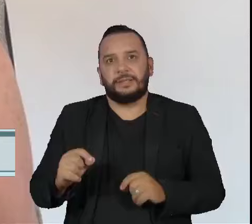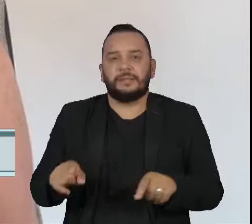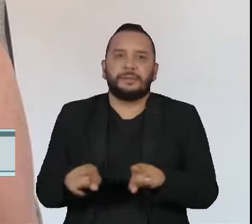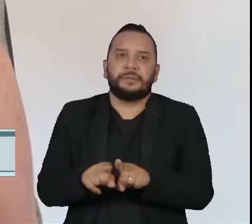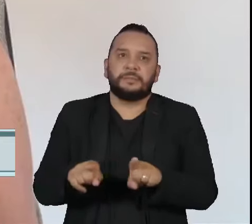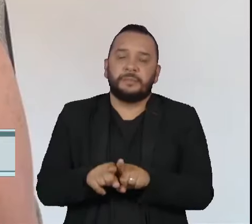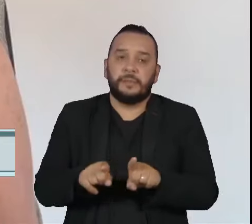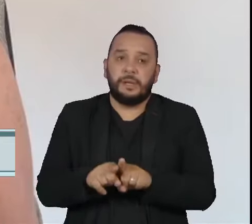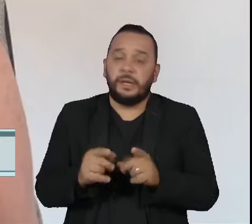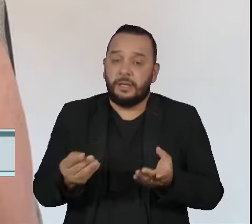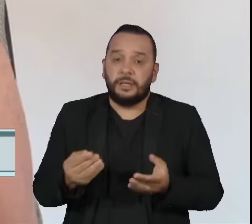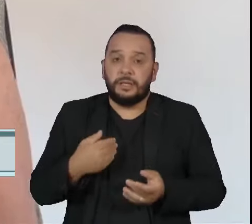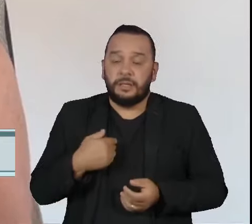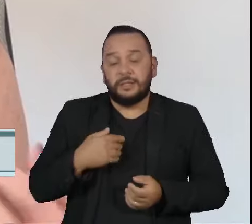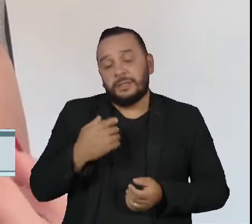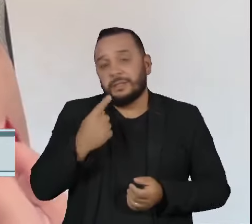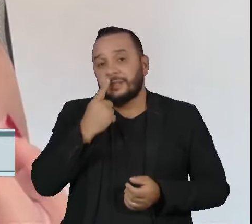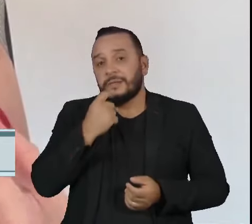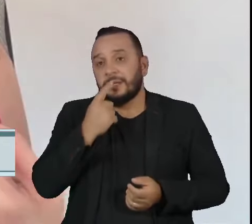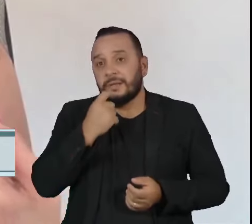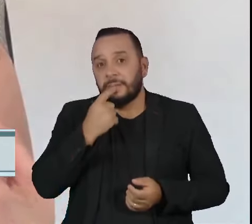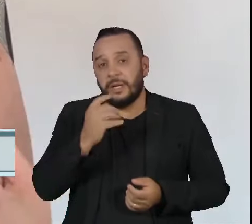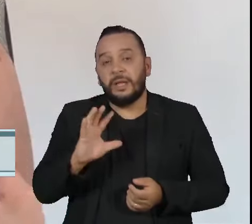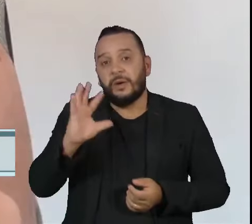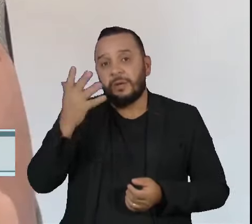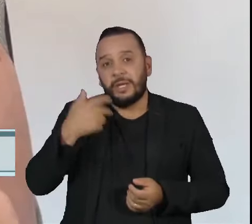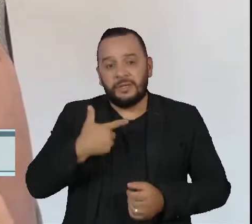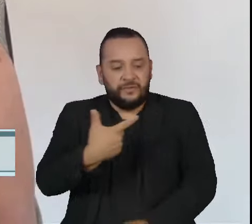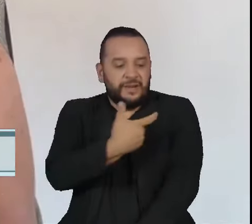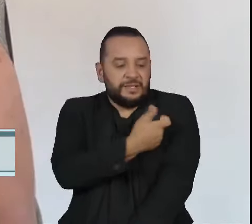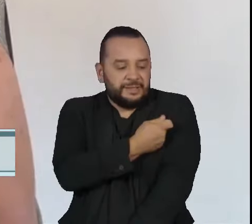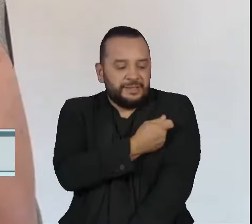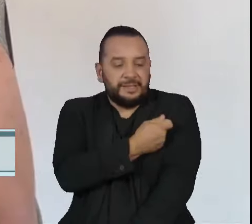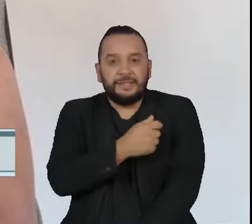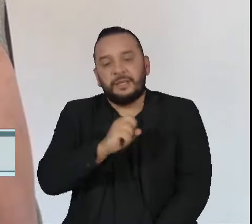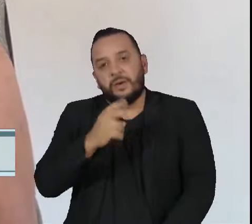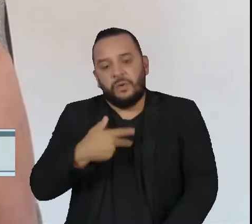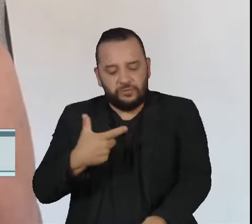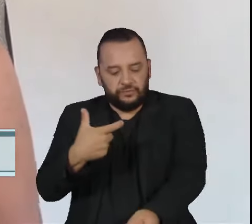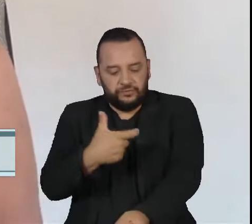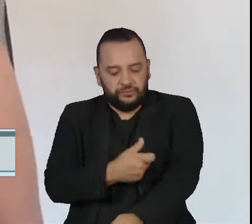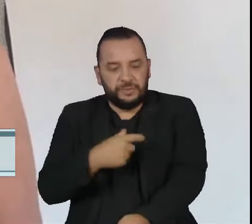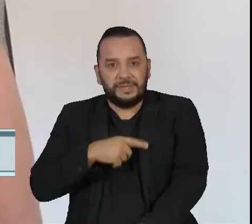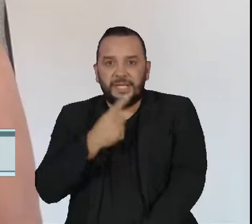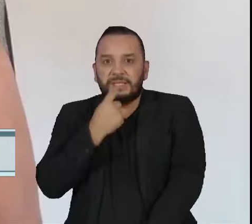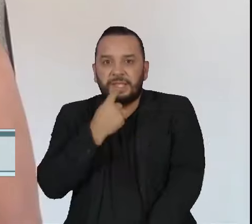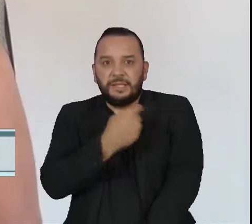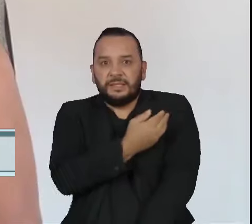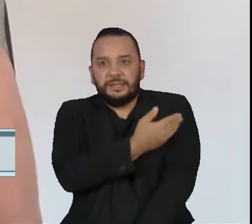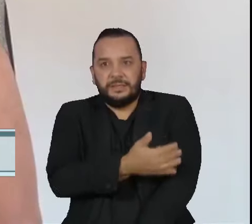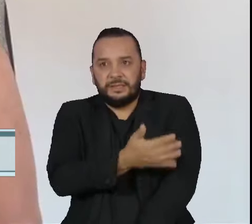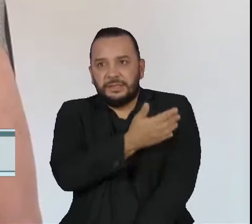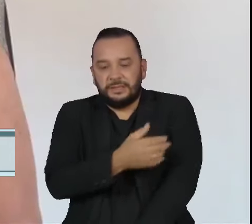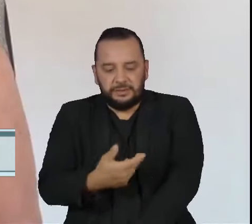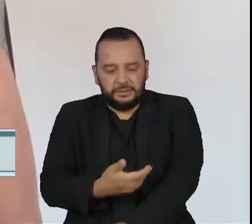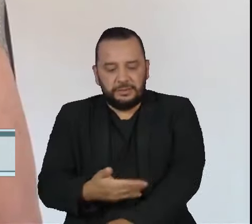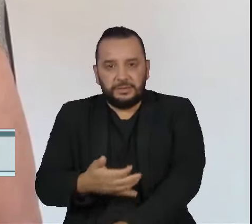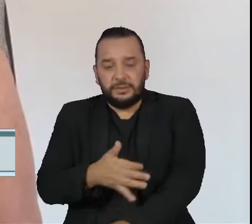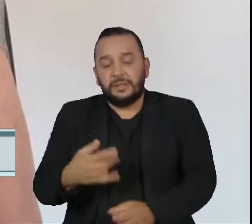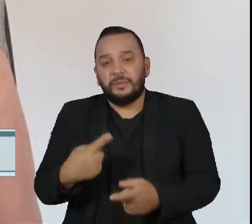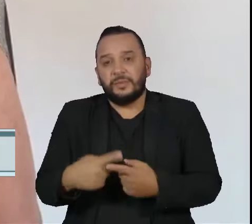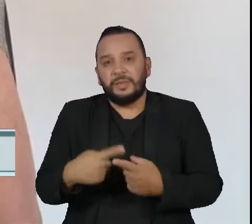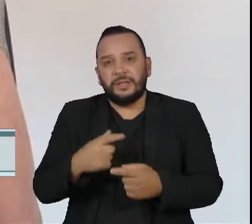é, por exemplo, o sangramento que acontece depois de vacina ou de alguma injeção intramuscular, porque a agulha, né, no músculo